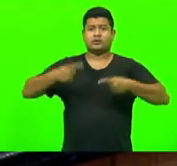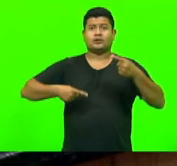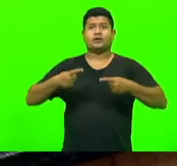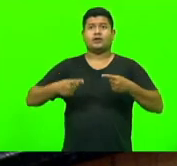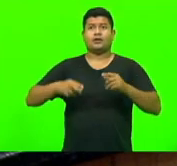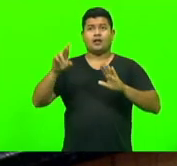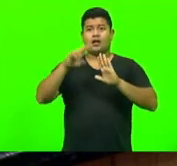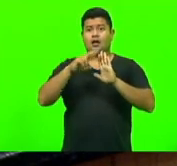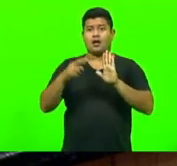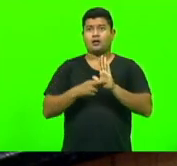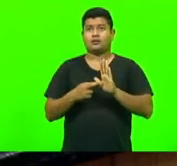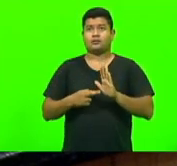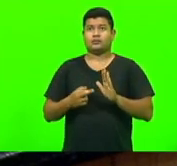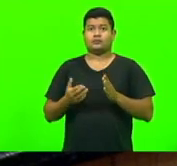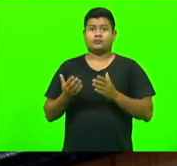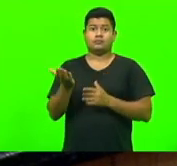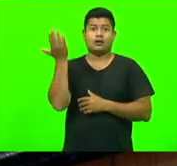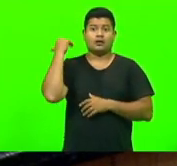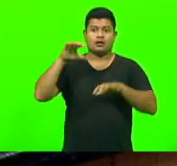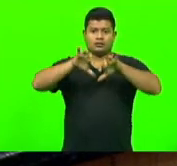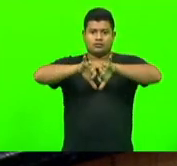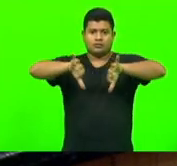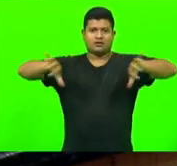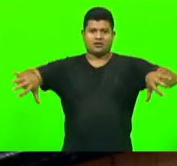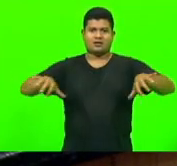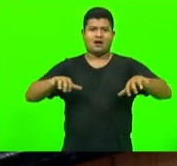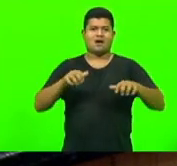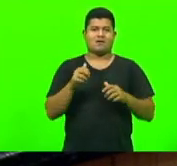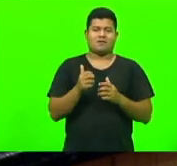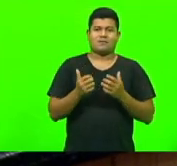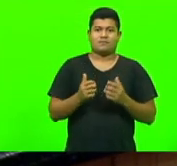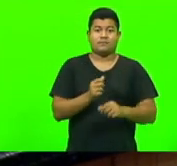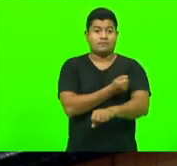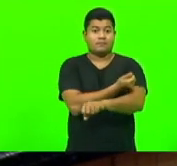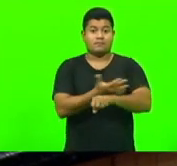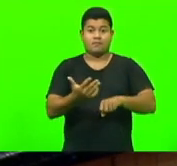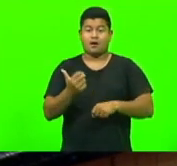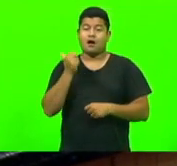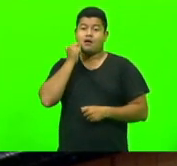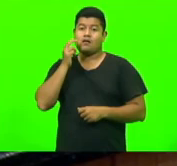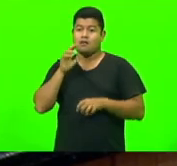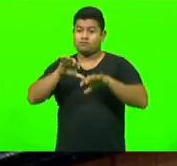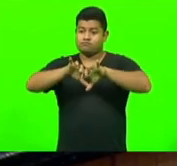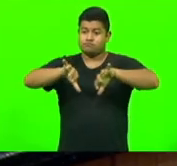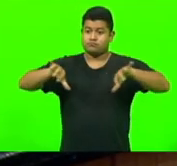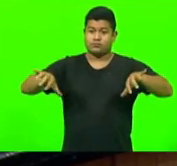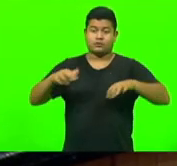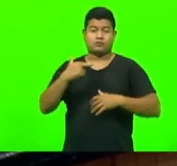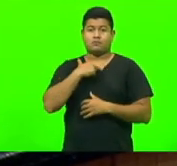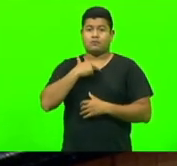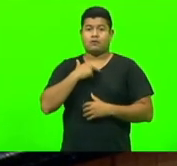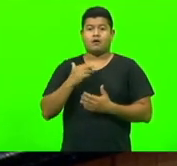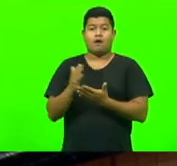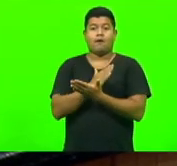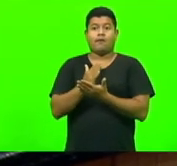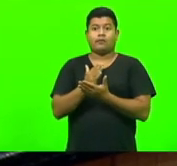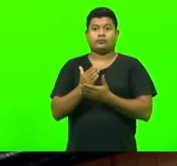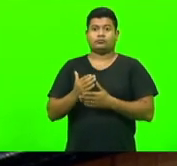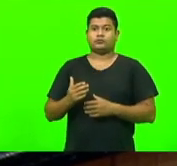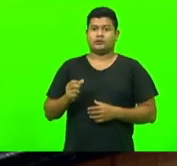Por exemplo, no apartheid, as pessoas, dependendo da sua condição, não podiam entrar em determinados lugares. Uma